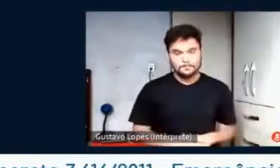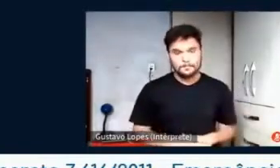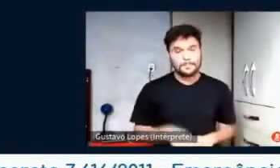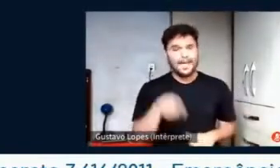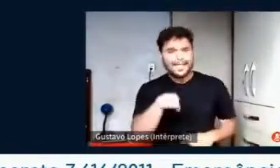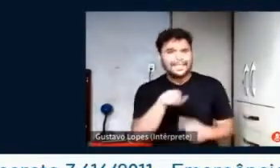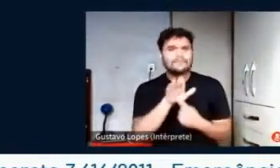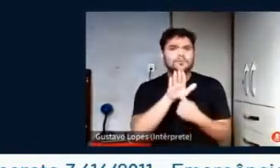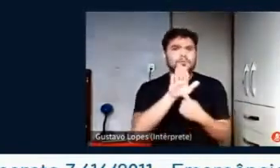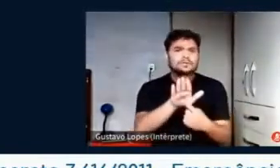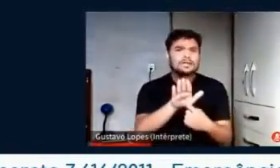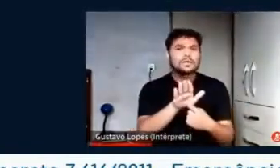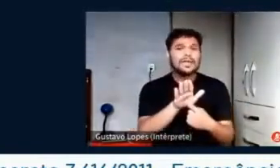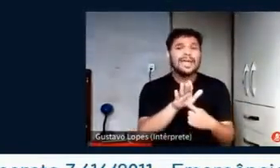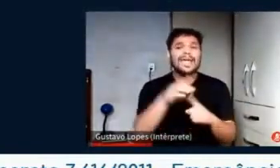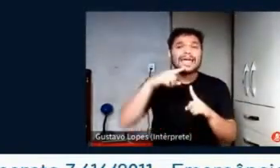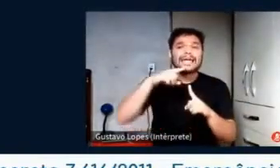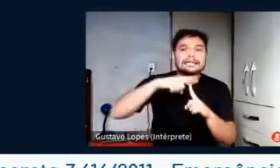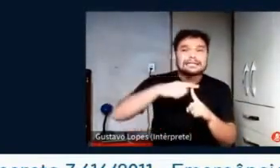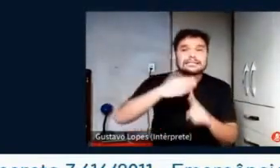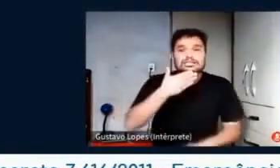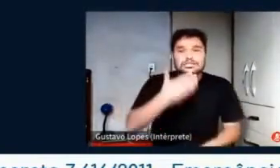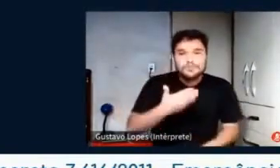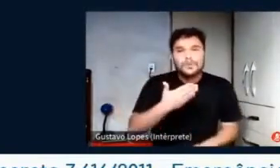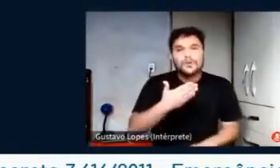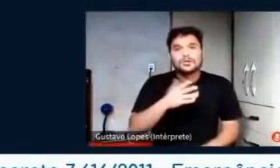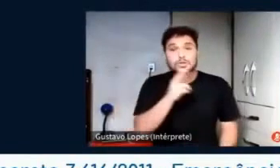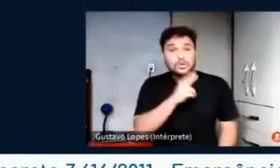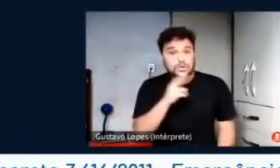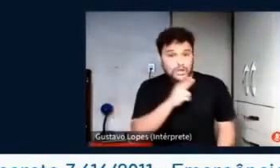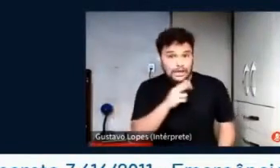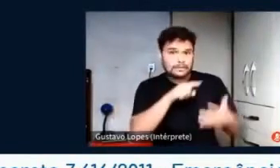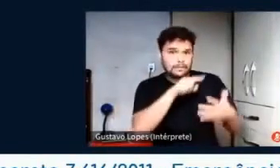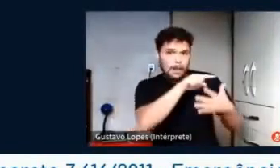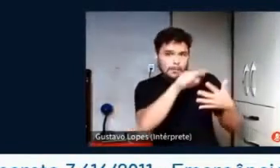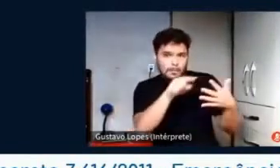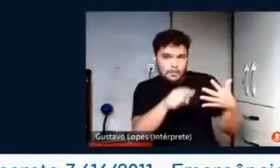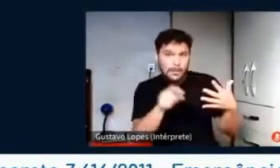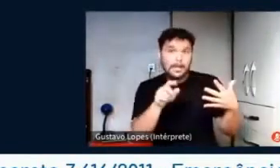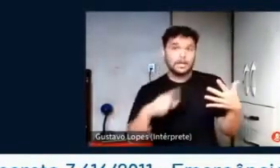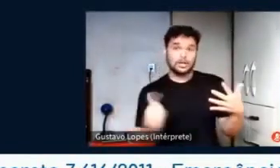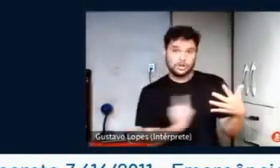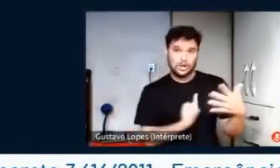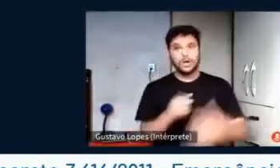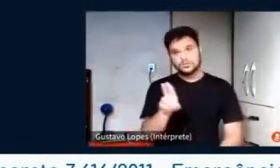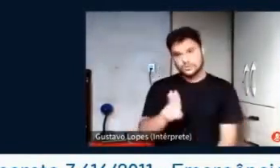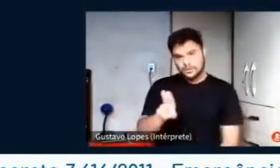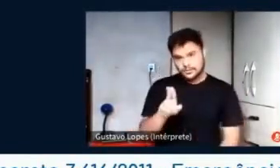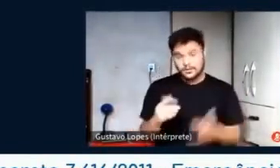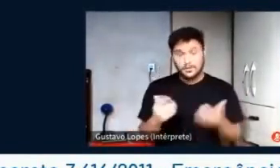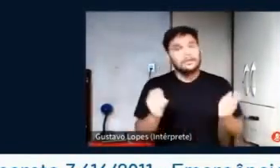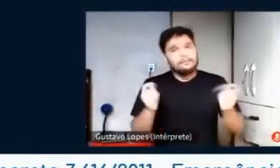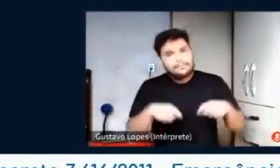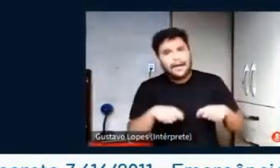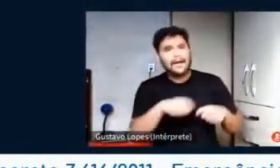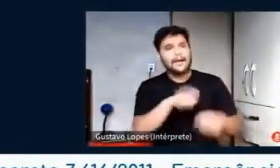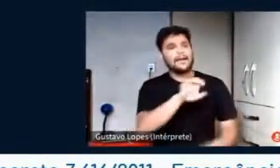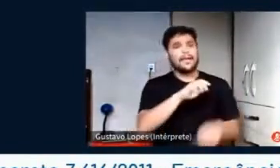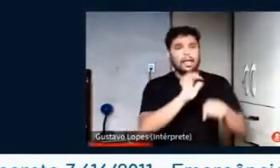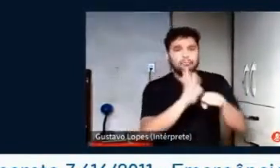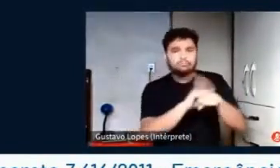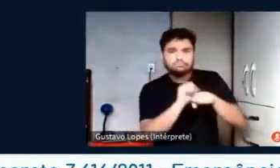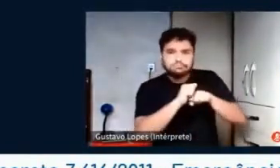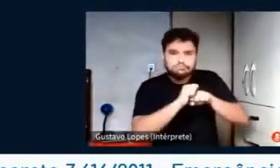de tipologias de emergências que nós utilizamos, né? Seja a epidemiológica,